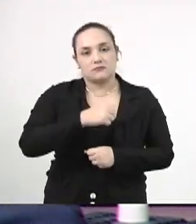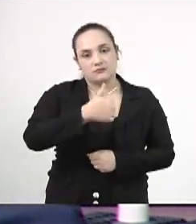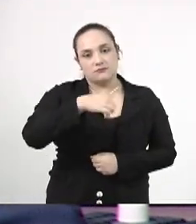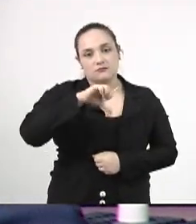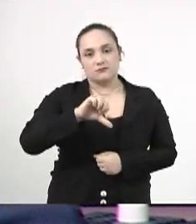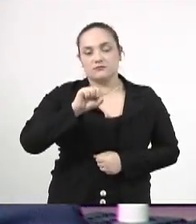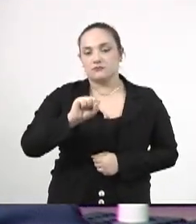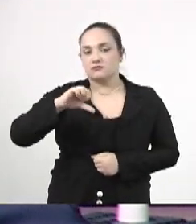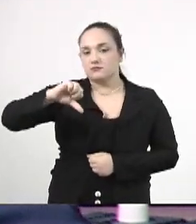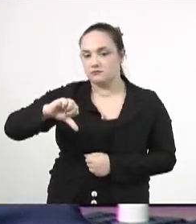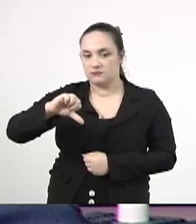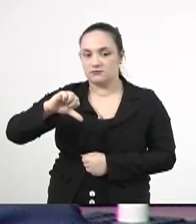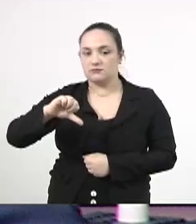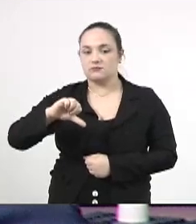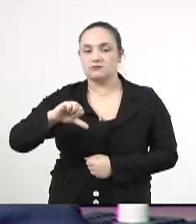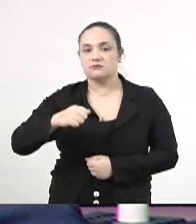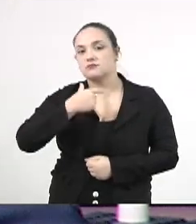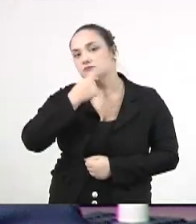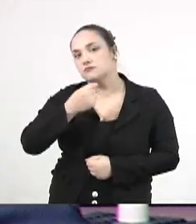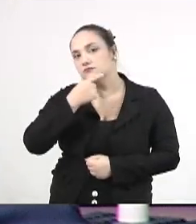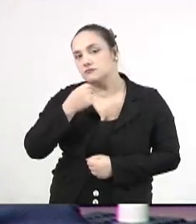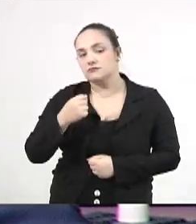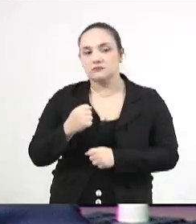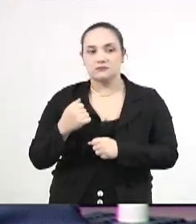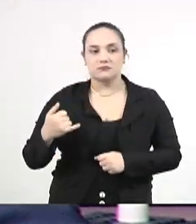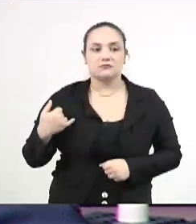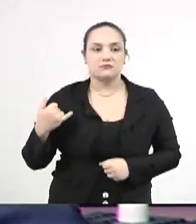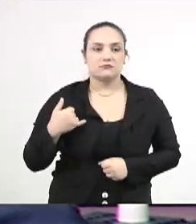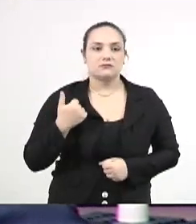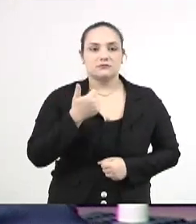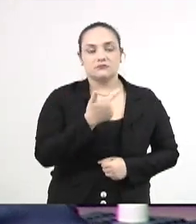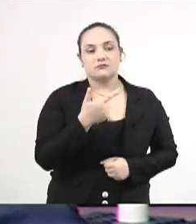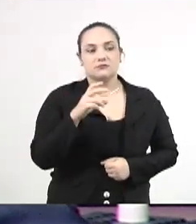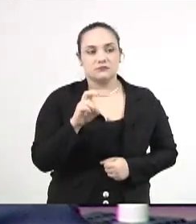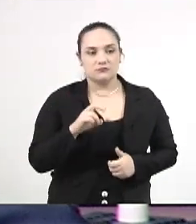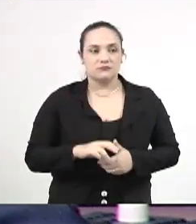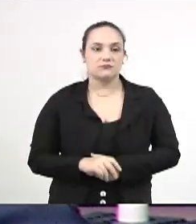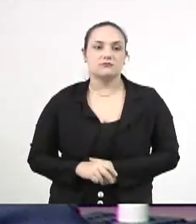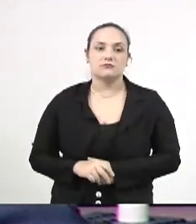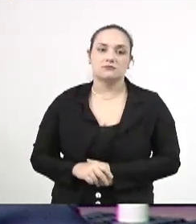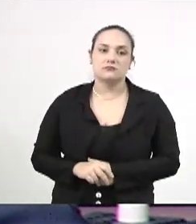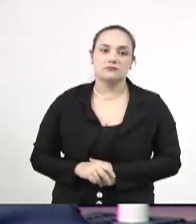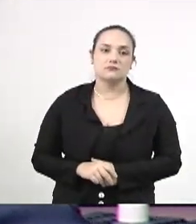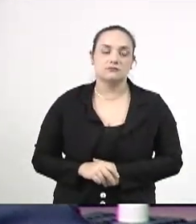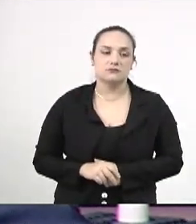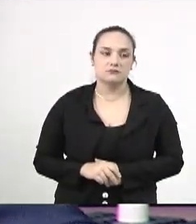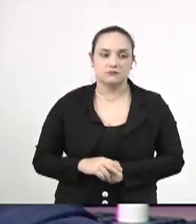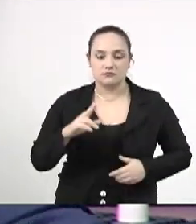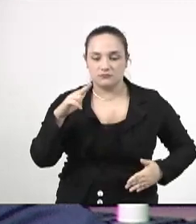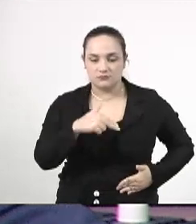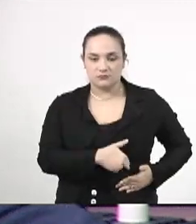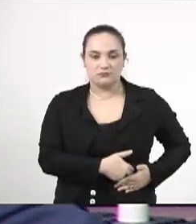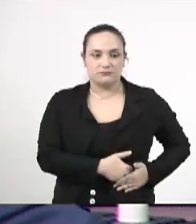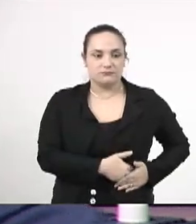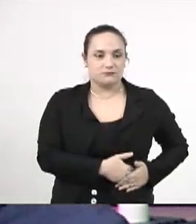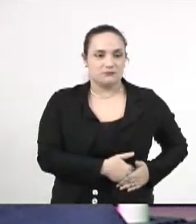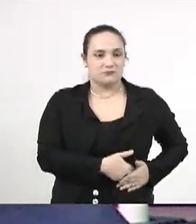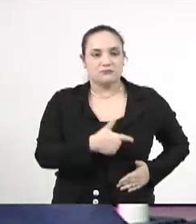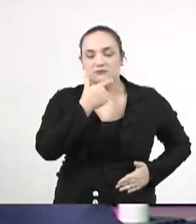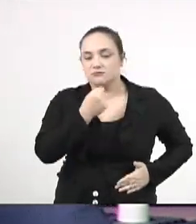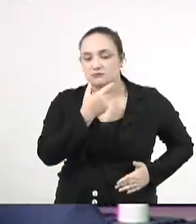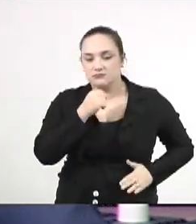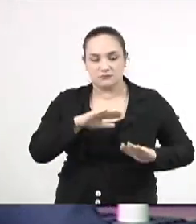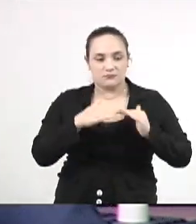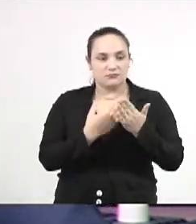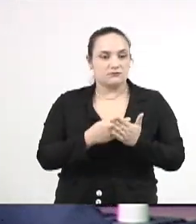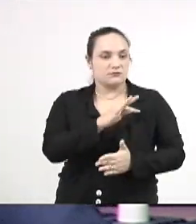1989, um homem de 25 anos entrou armado na Escola Politécnica de Montreal, no Canadá,